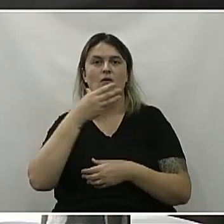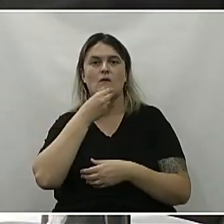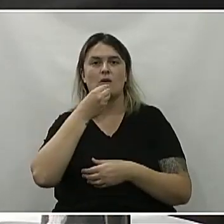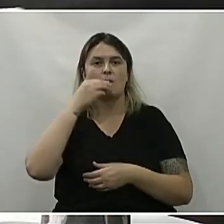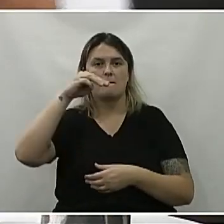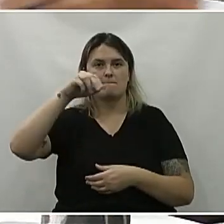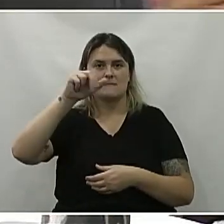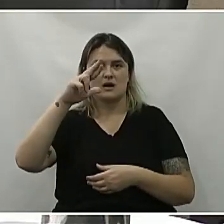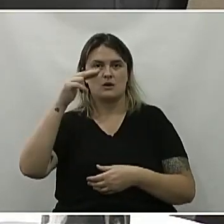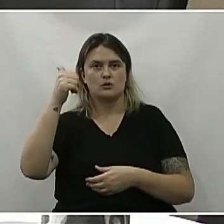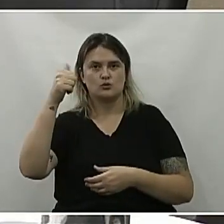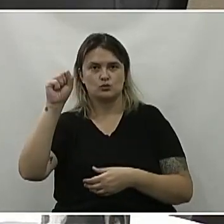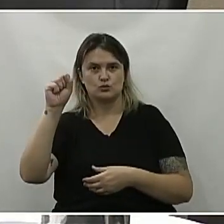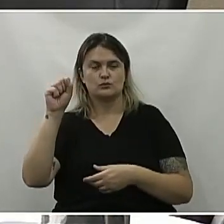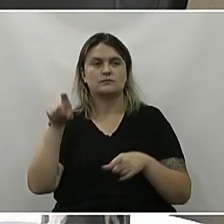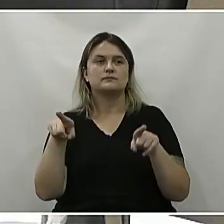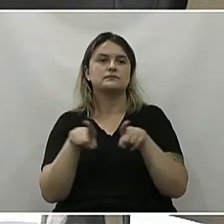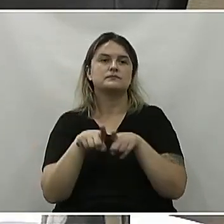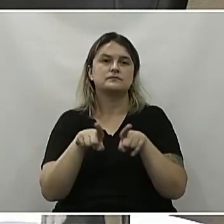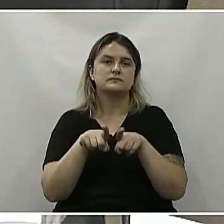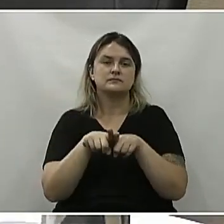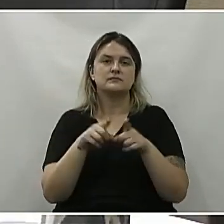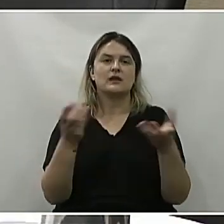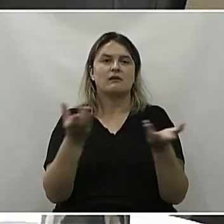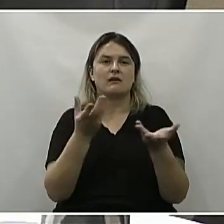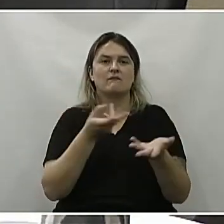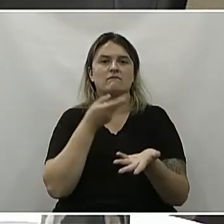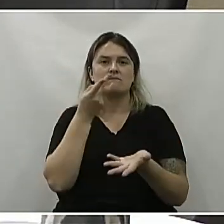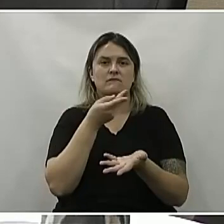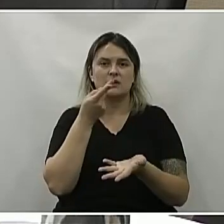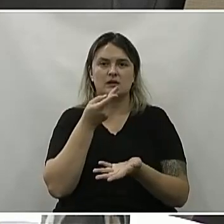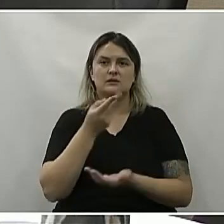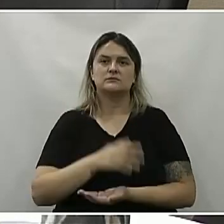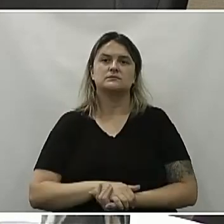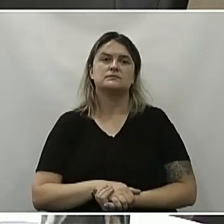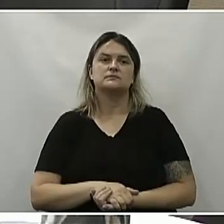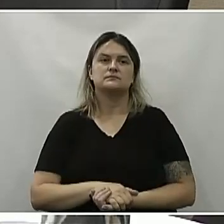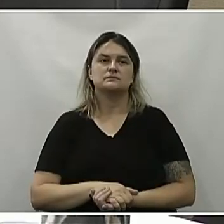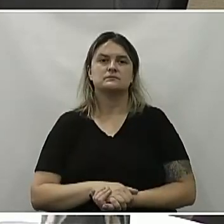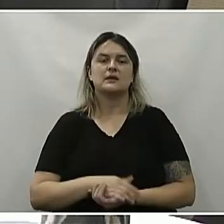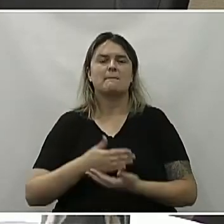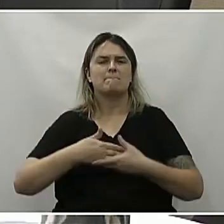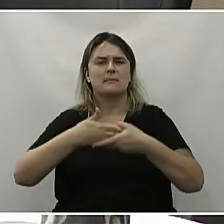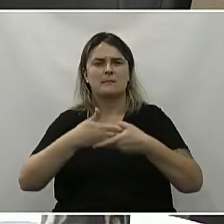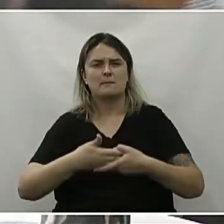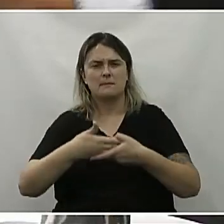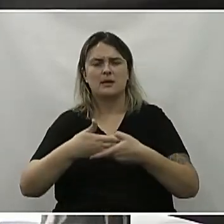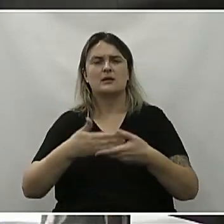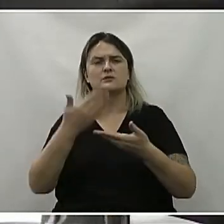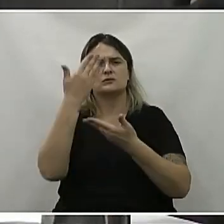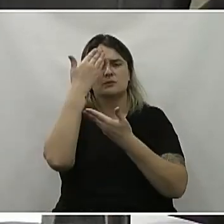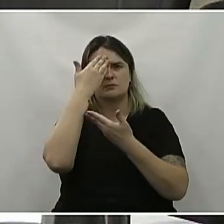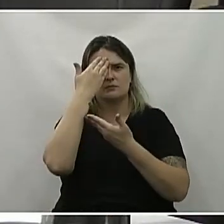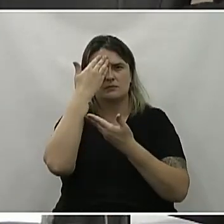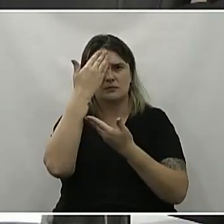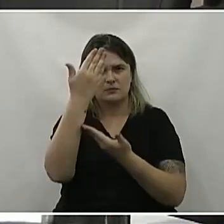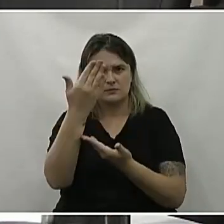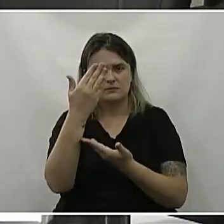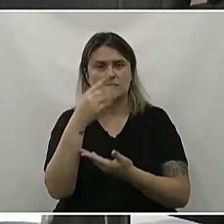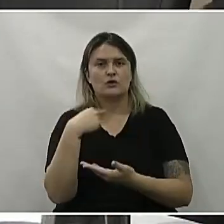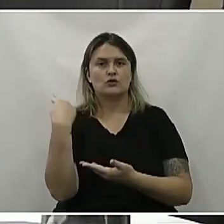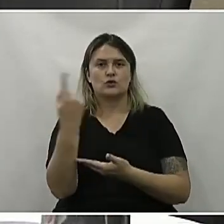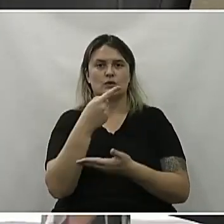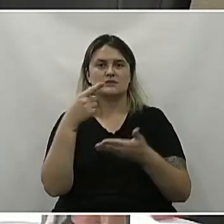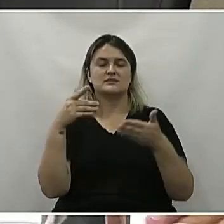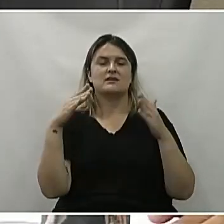Moreira também eh eu quero falar aqui o meu parabéns e o meu muito obrigada pela Nosa